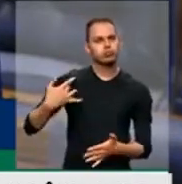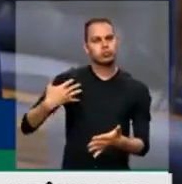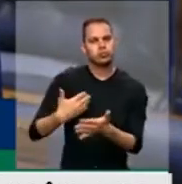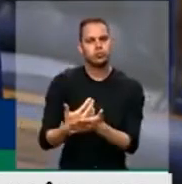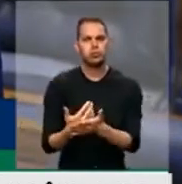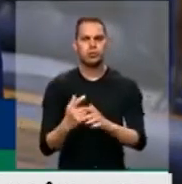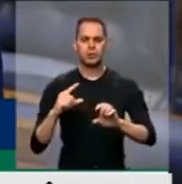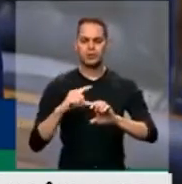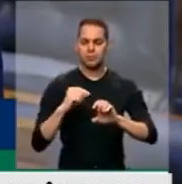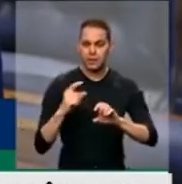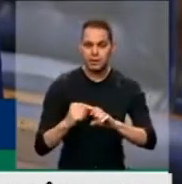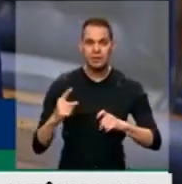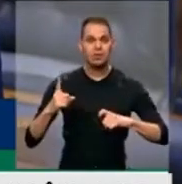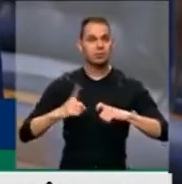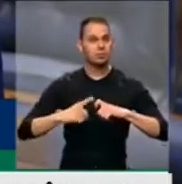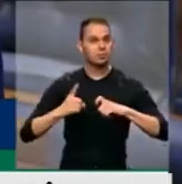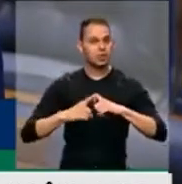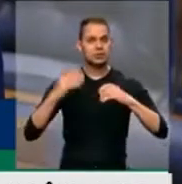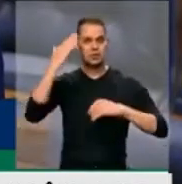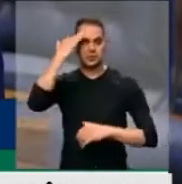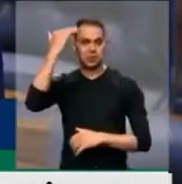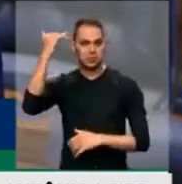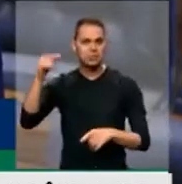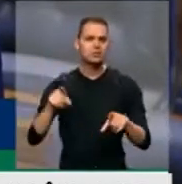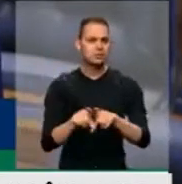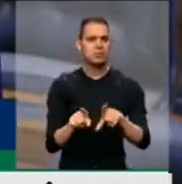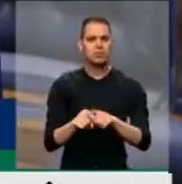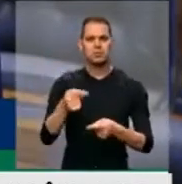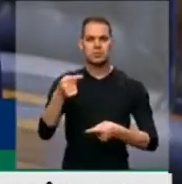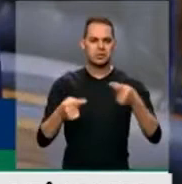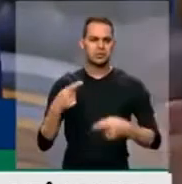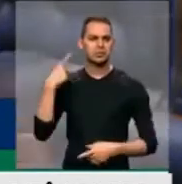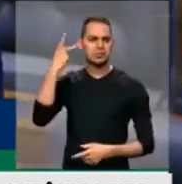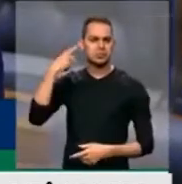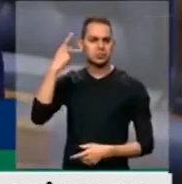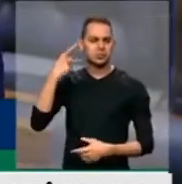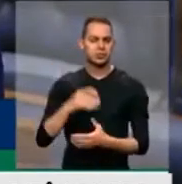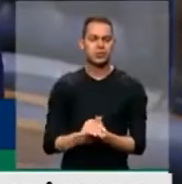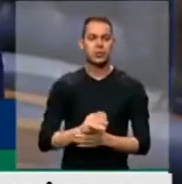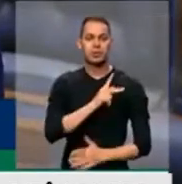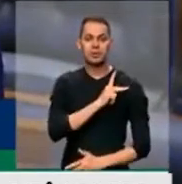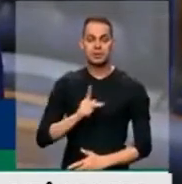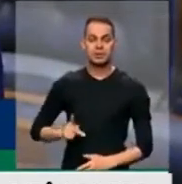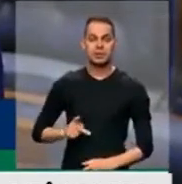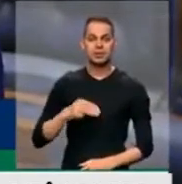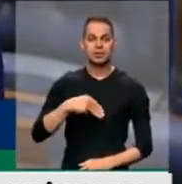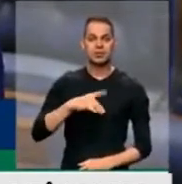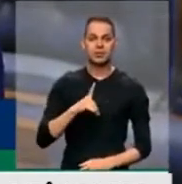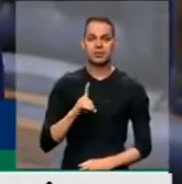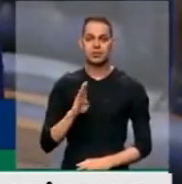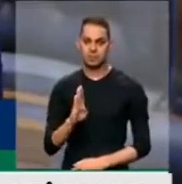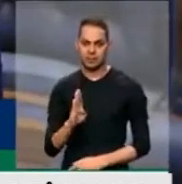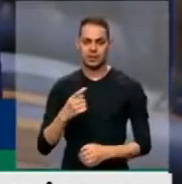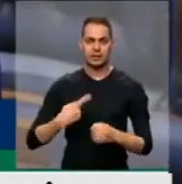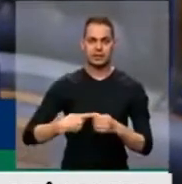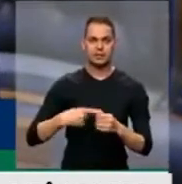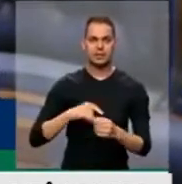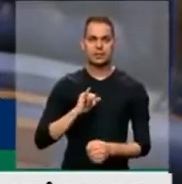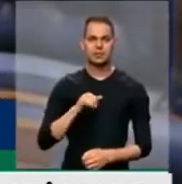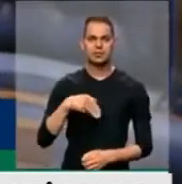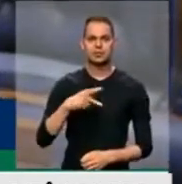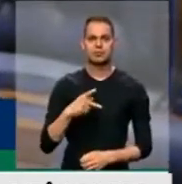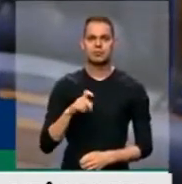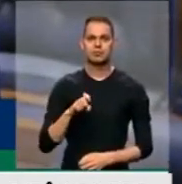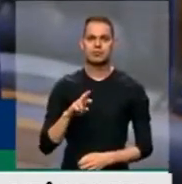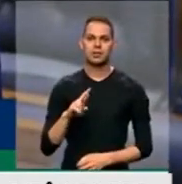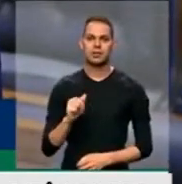um médico renomado e também um grande político. Presidente do MDB da cidade de Imperatriz por muitos anos. Então, uma perda